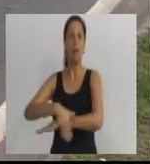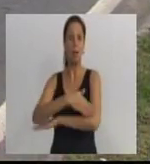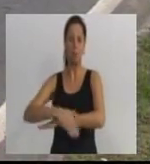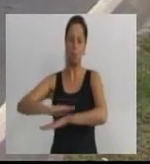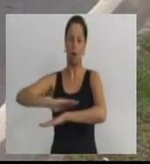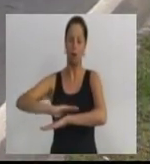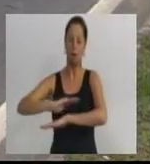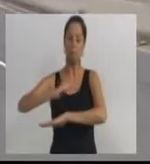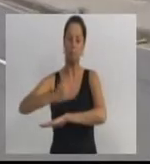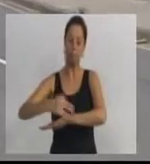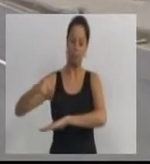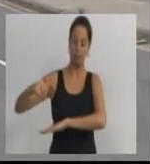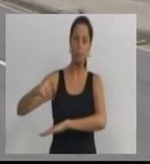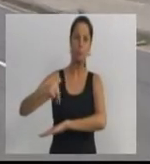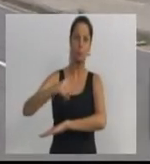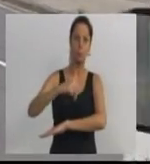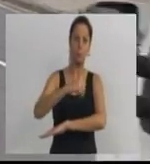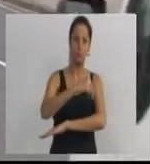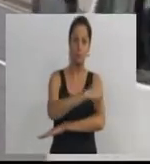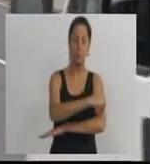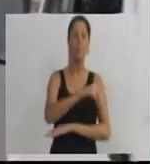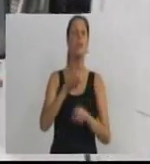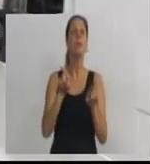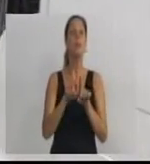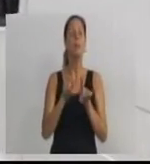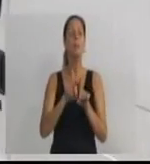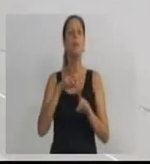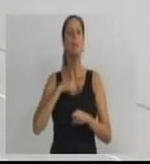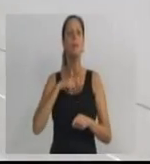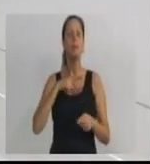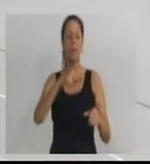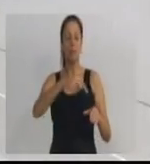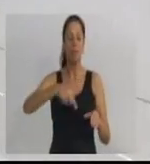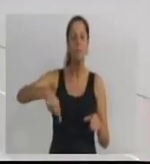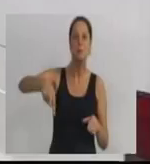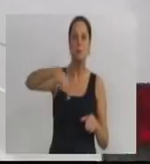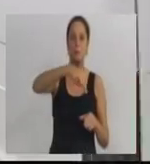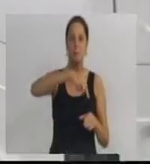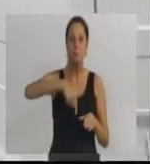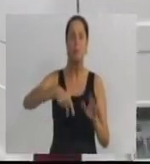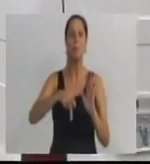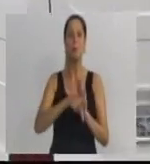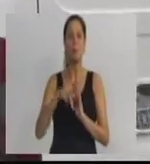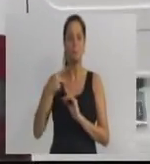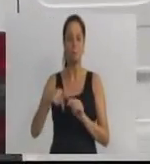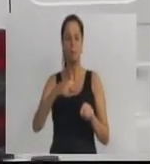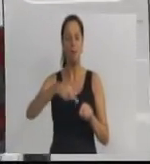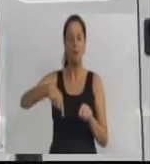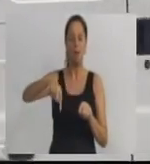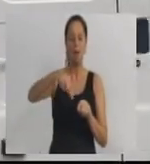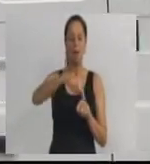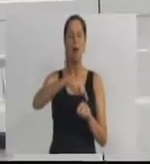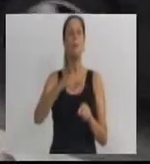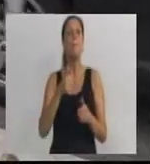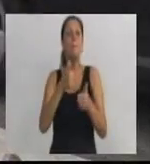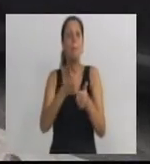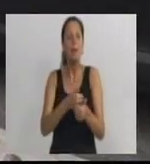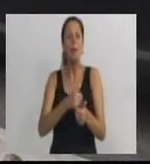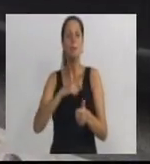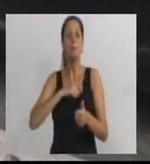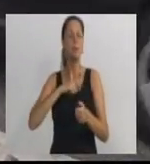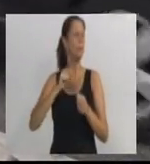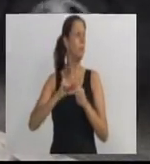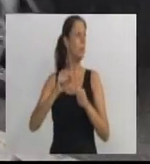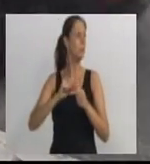que acaba de atravessar o trevo de Pomerode, vai ter que passar a faixa de pedestre elevada. E em seguida vem aquela tracejada amarela,